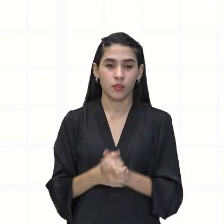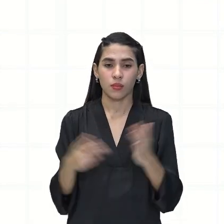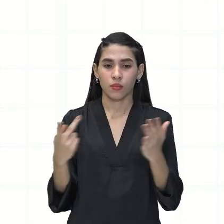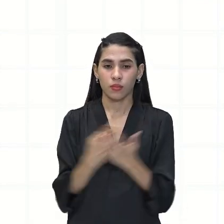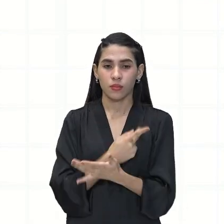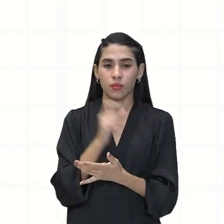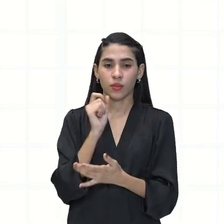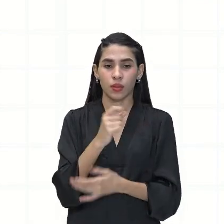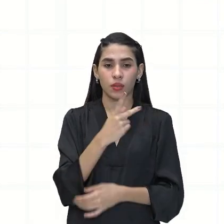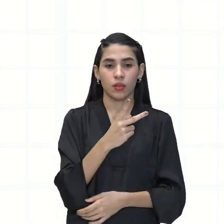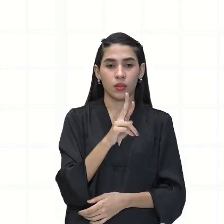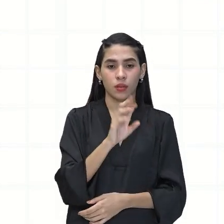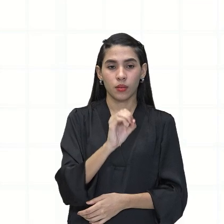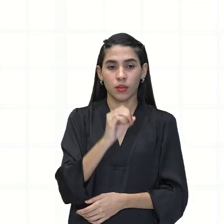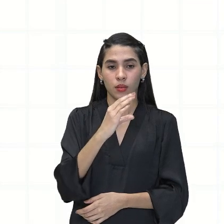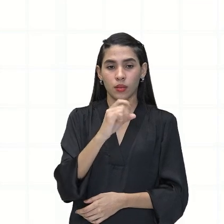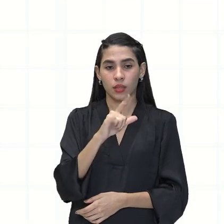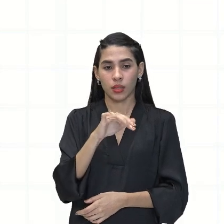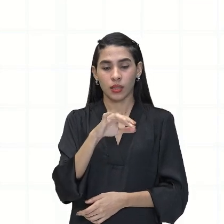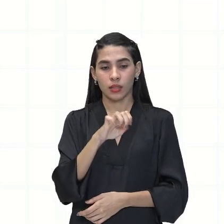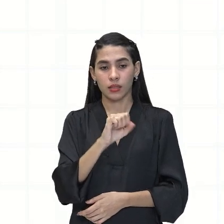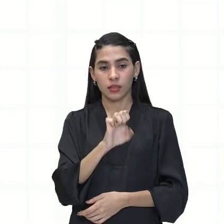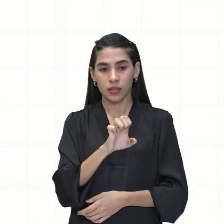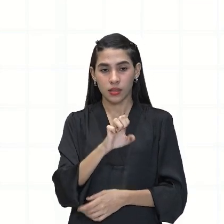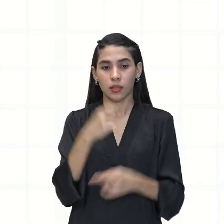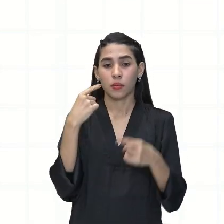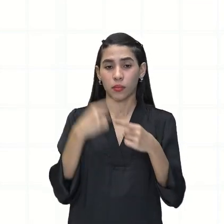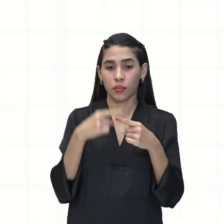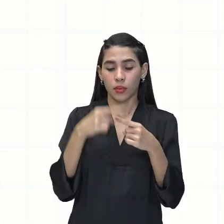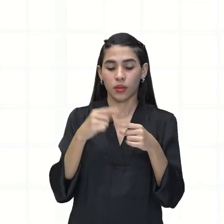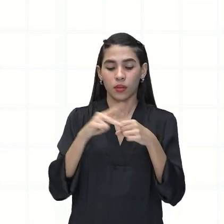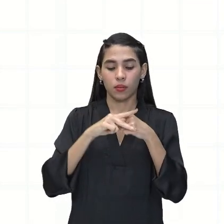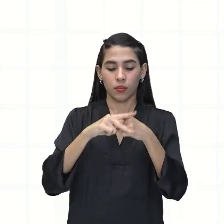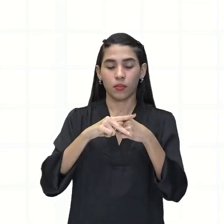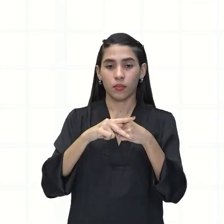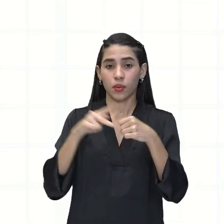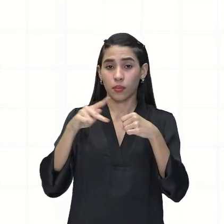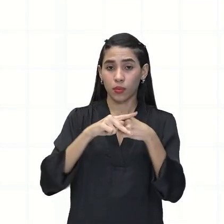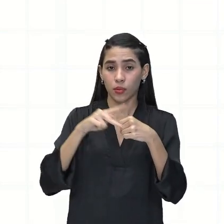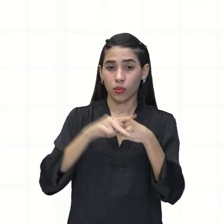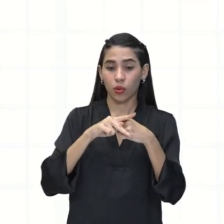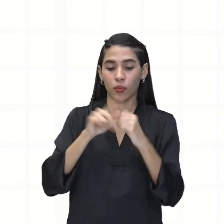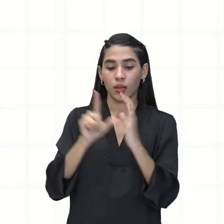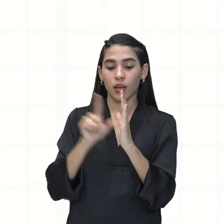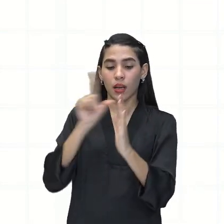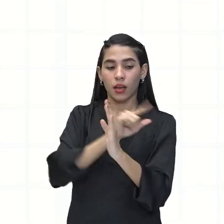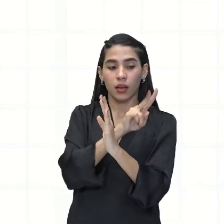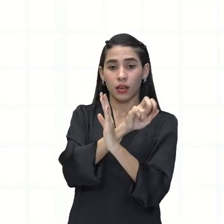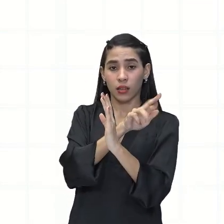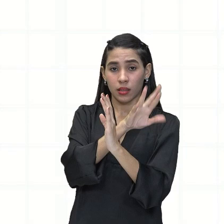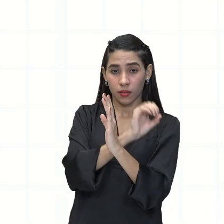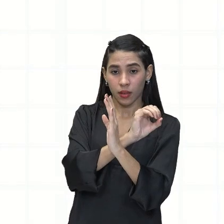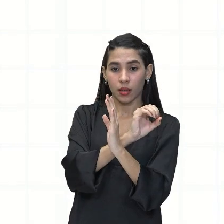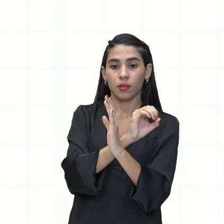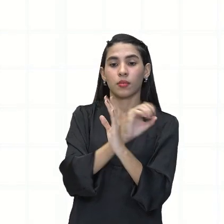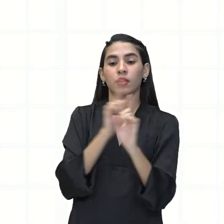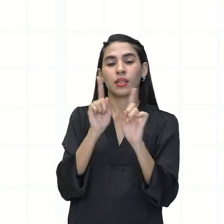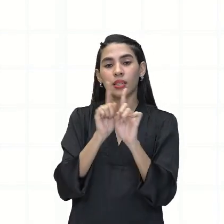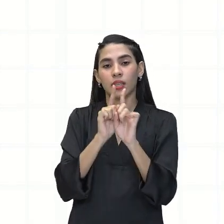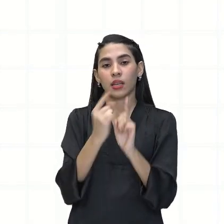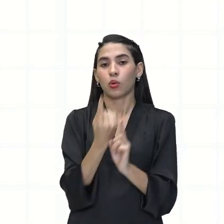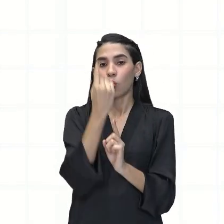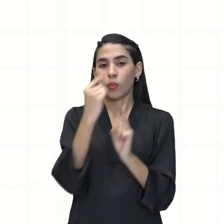uma próclise porque o pronome está antes do verbo e tem uma